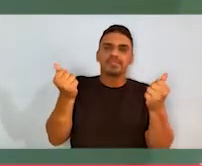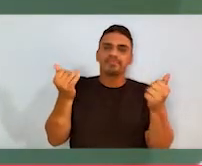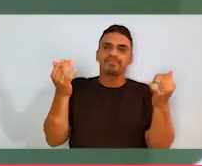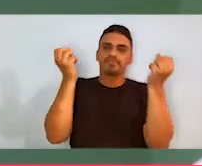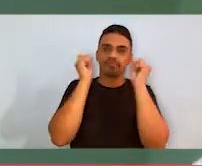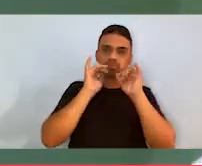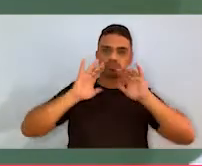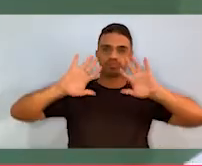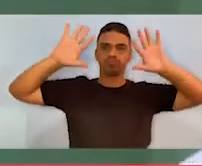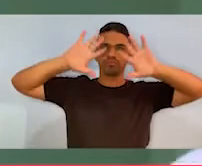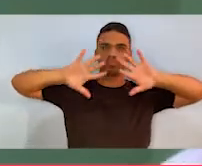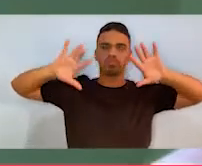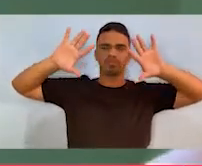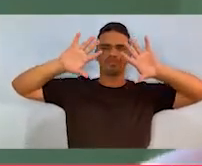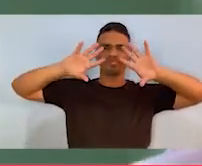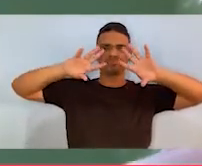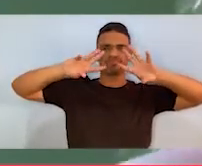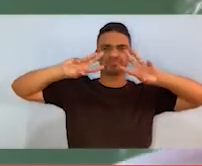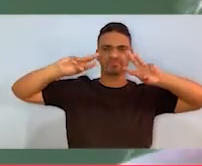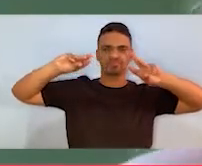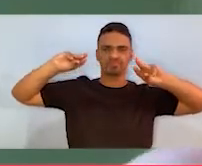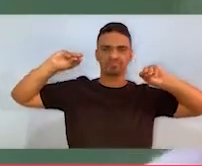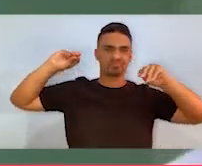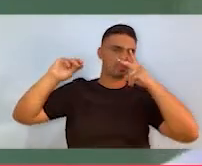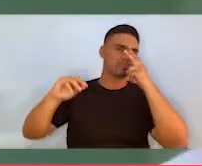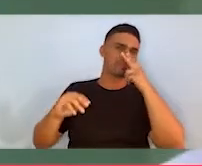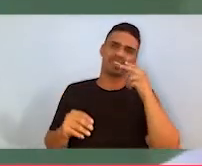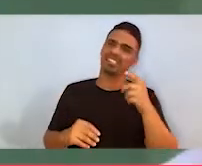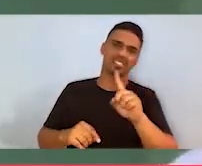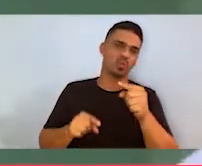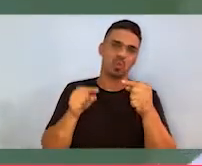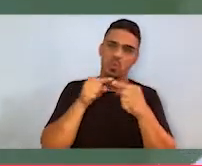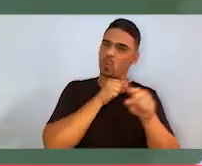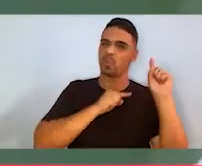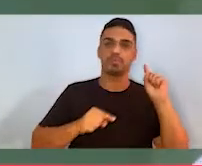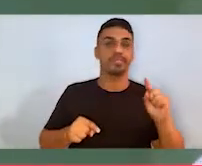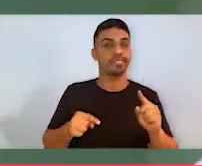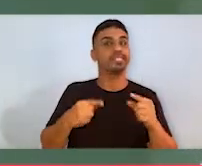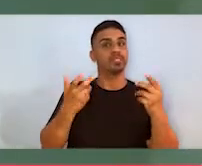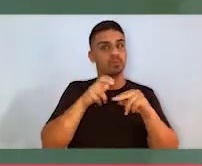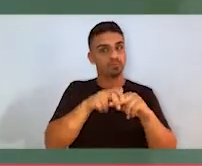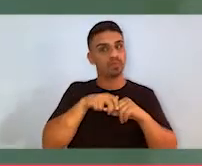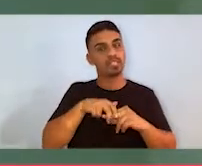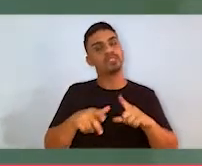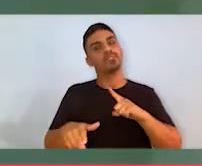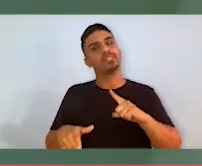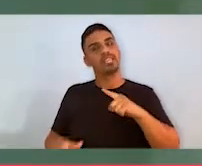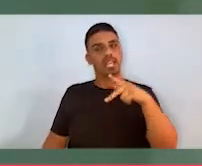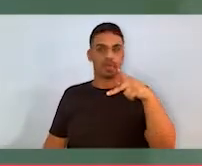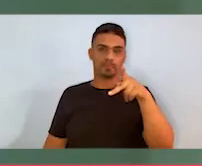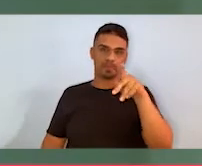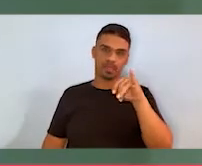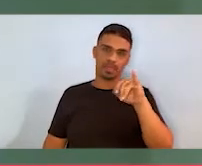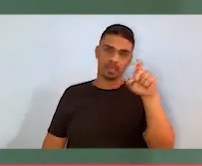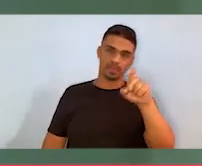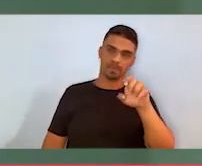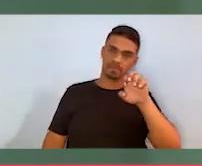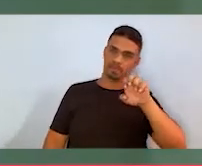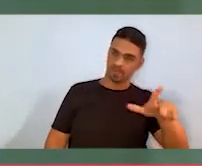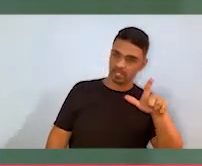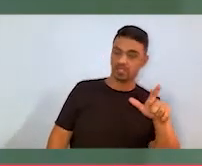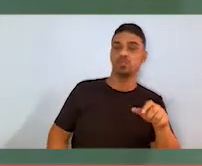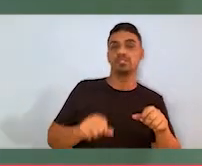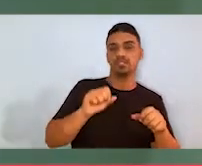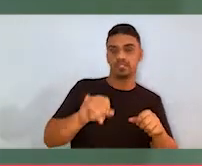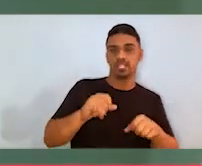Se a pixel art deixa de parecer pixel art por baixo de tudo aquilo. Então, mesmo que por baixo de tudo aquilo tenha pixel art, a partir